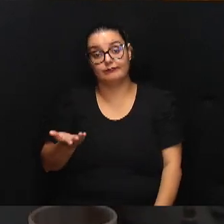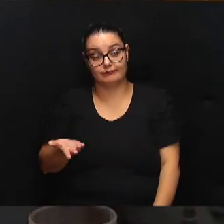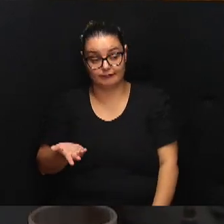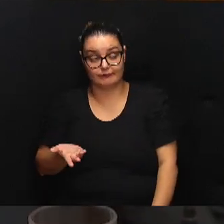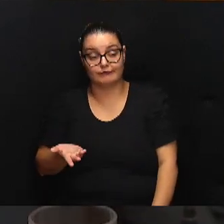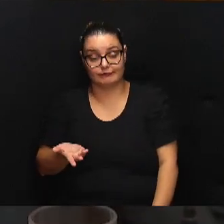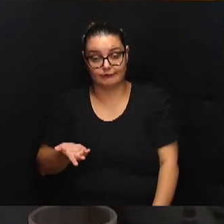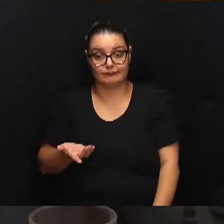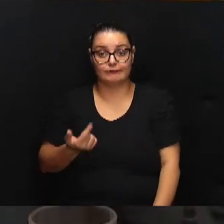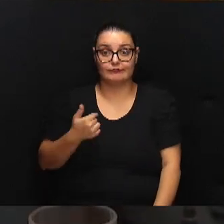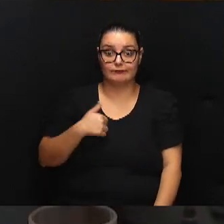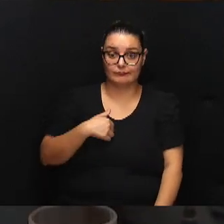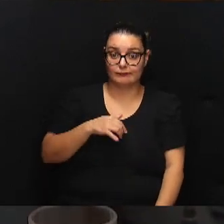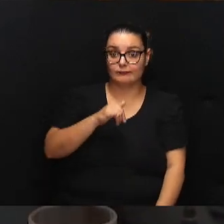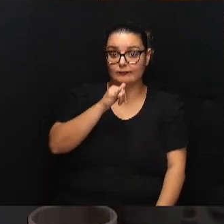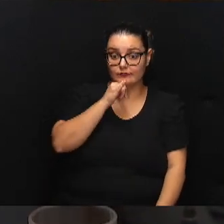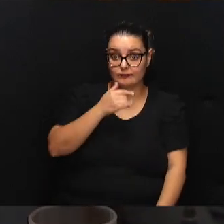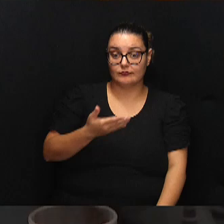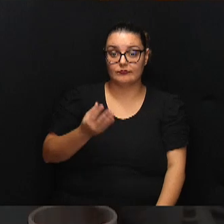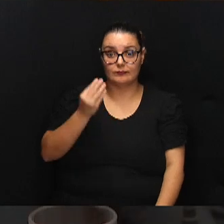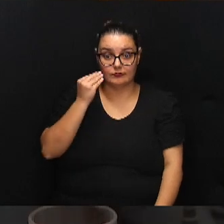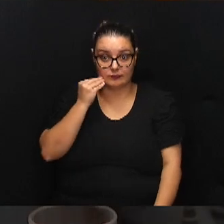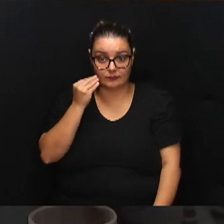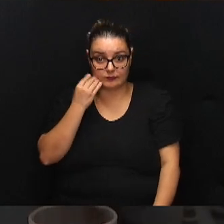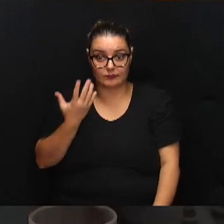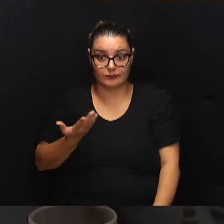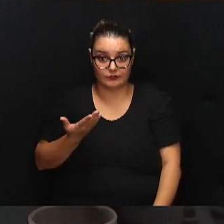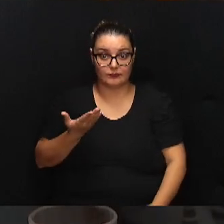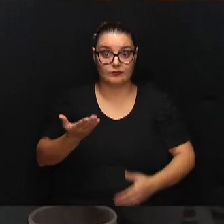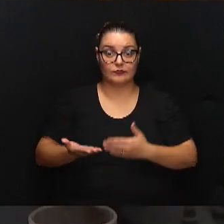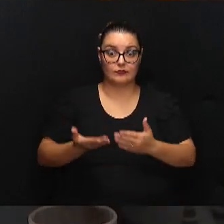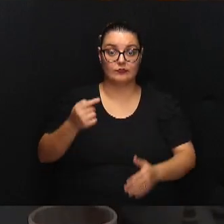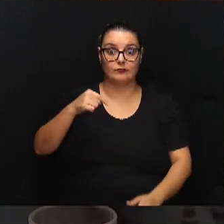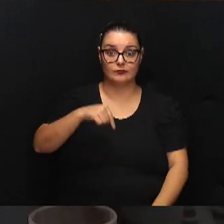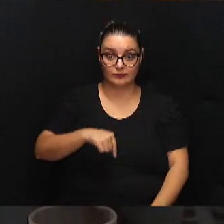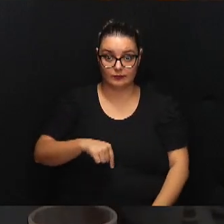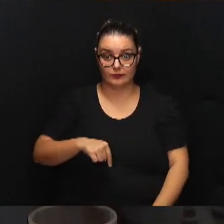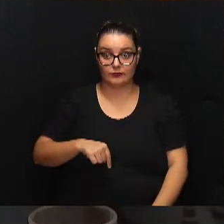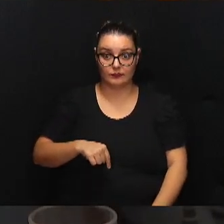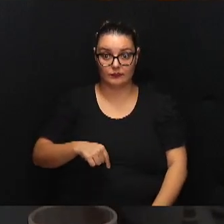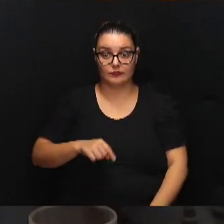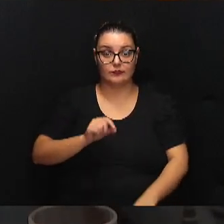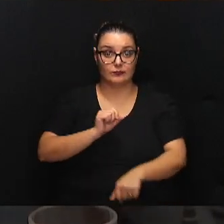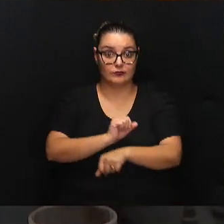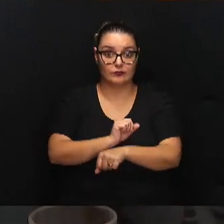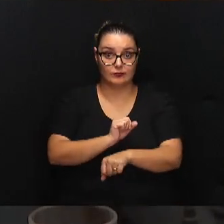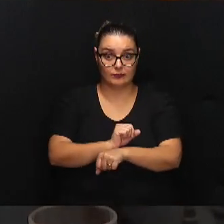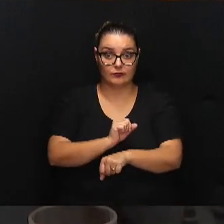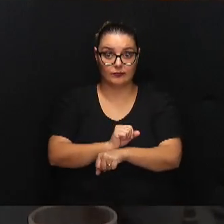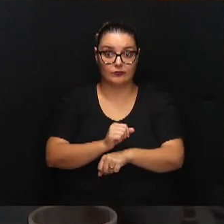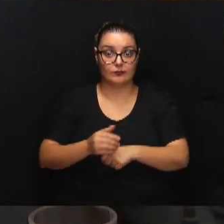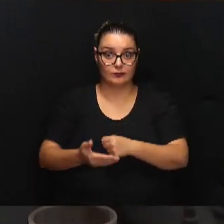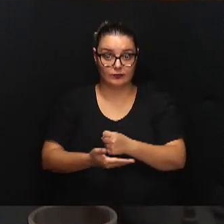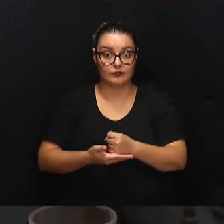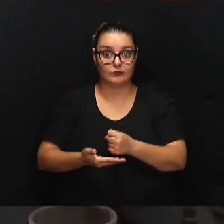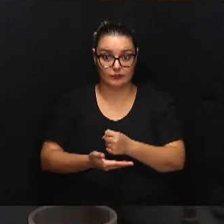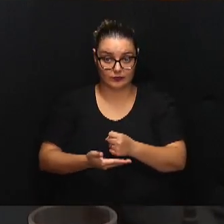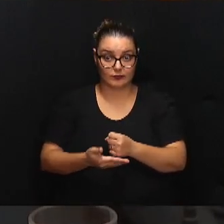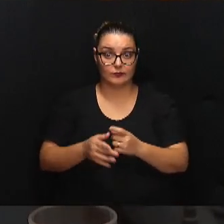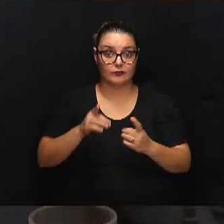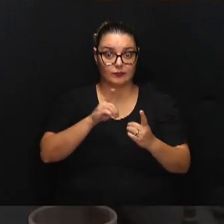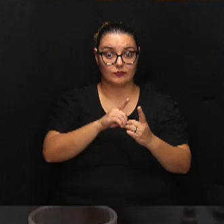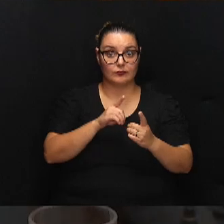Então, eu, por exemplo, estou tentando fazer tratamento aqui. Eu estou esperando um básico, assim, que é uma consulta